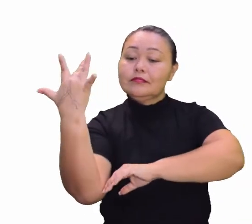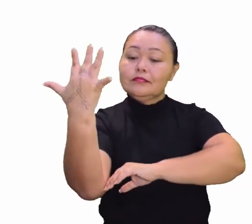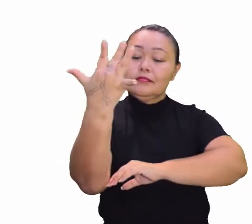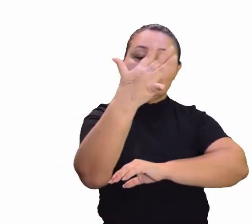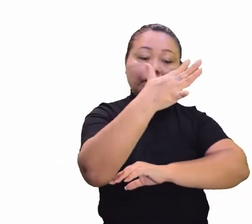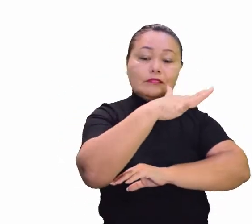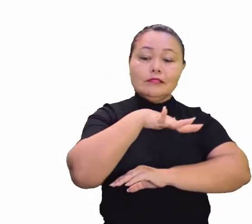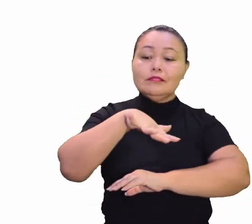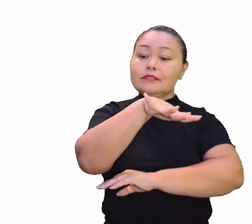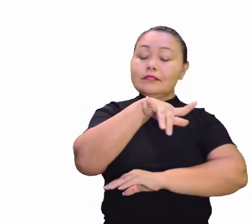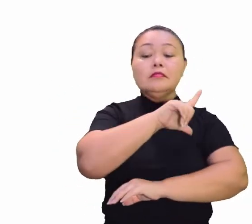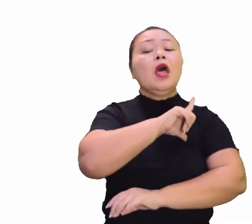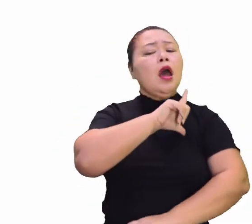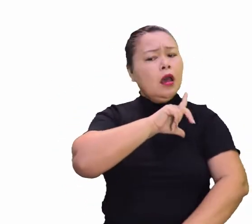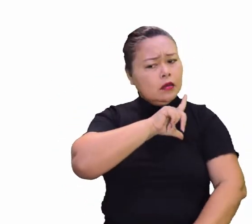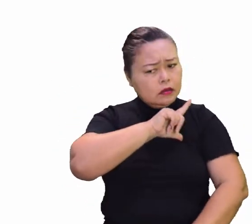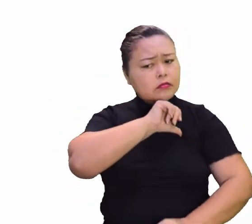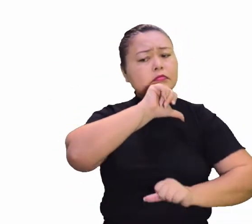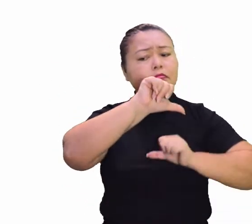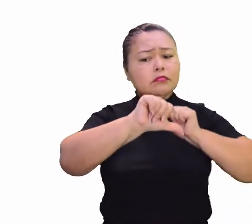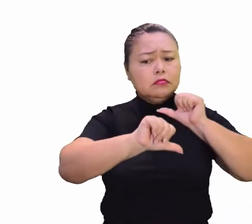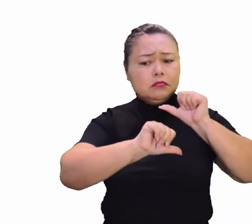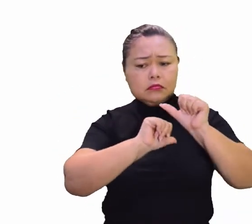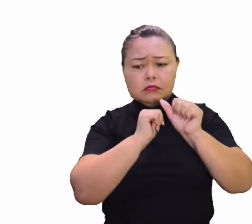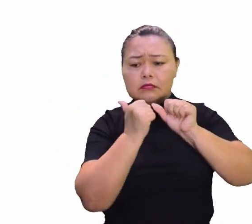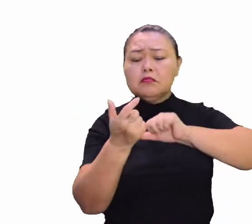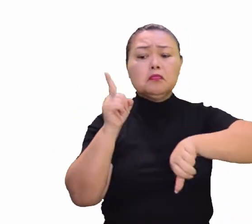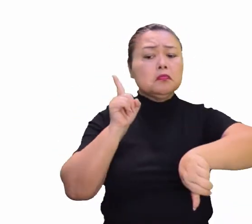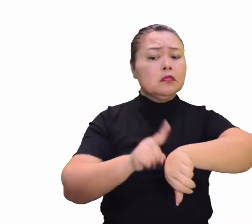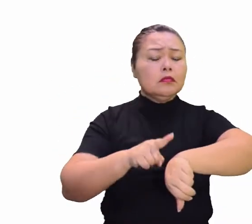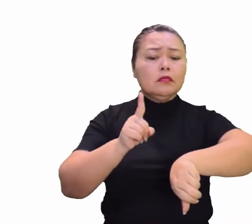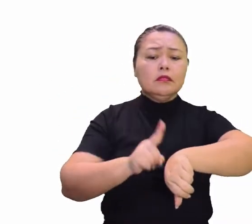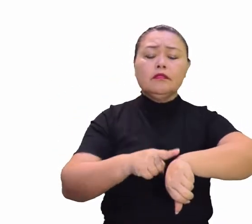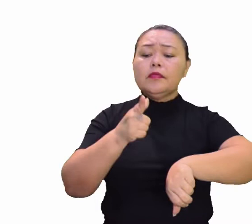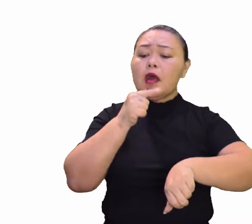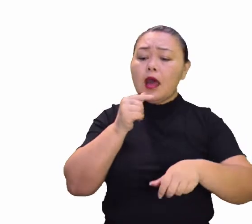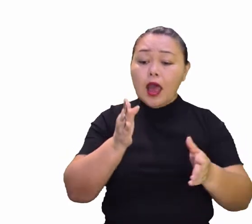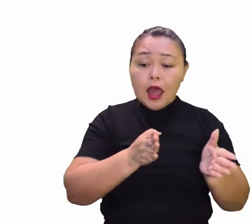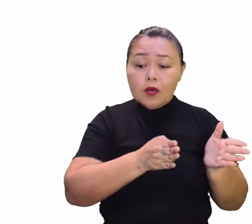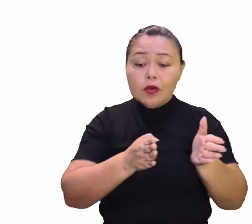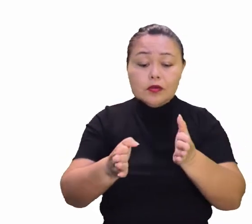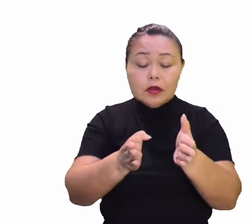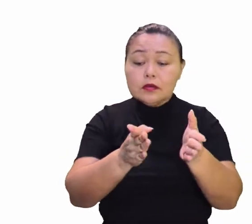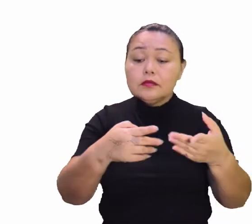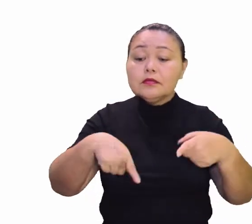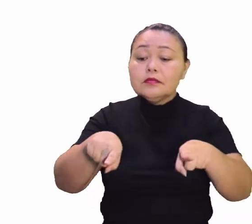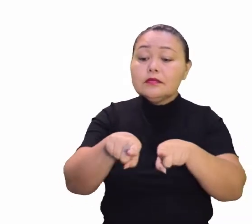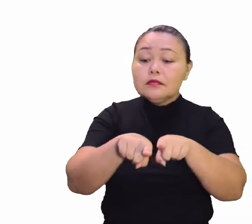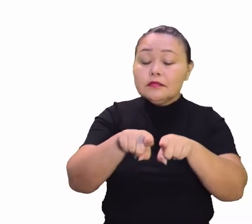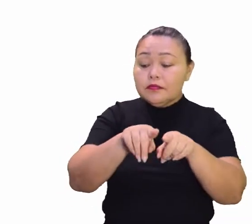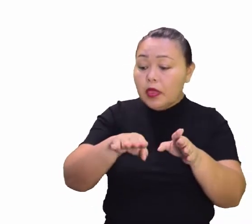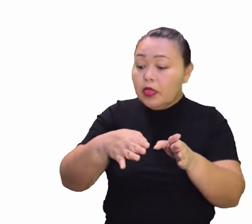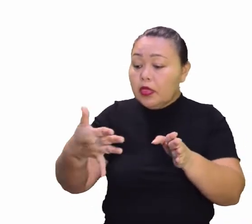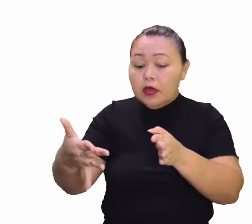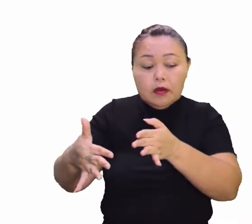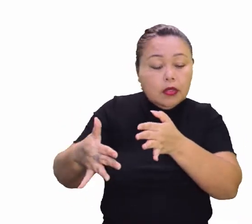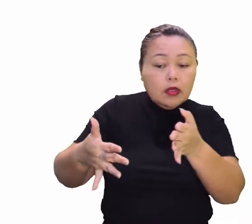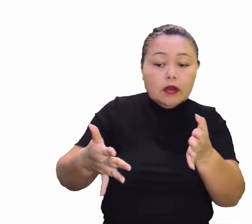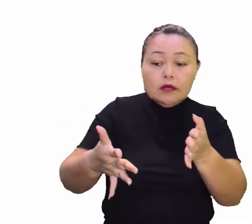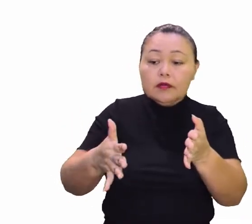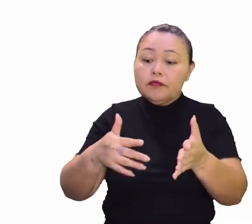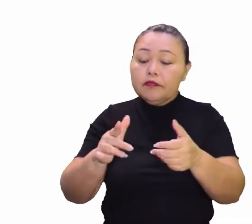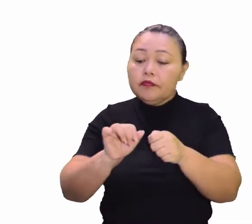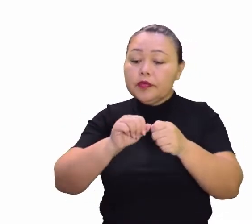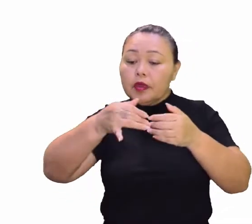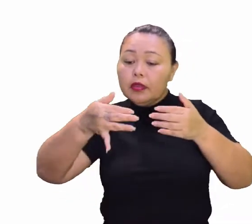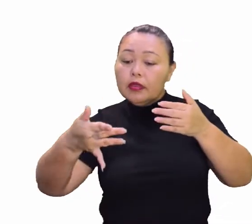é que isso acontece? Transforma constantemente. A água do rio, ela também modifica o terreno a partir